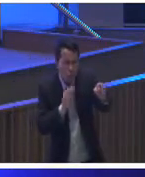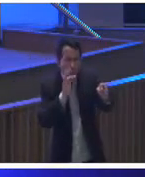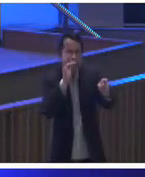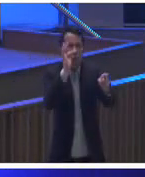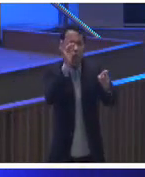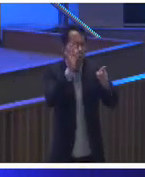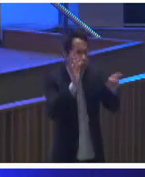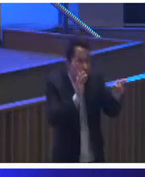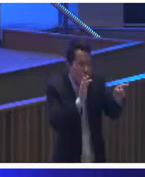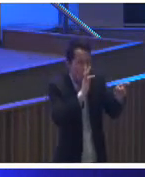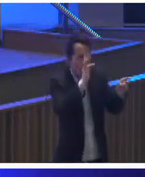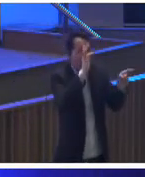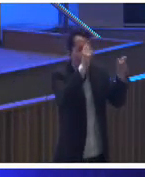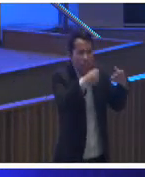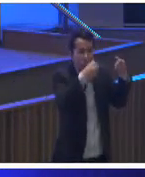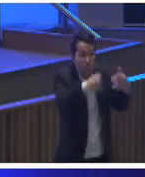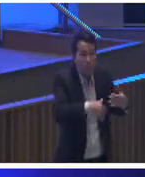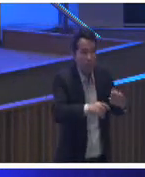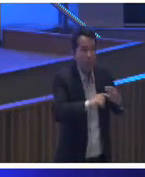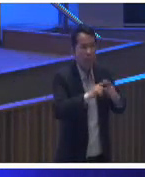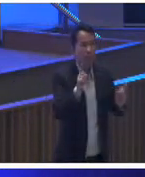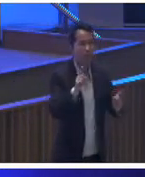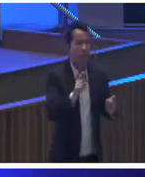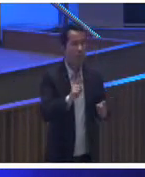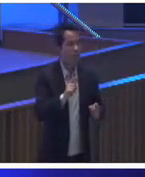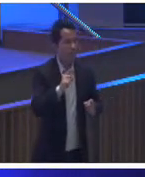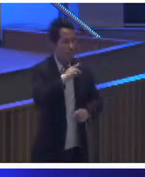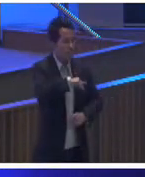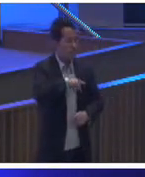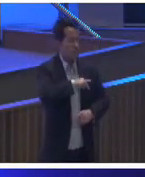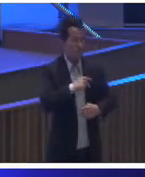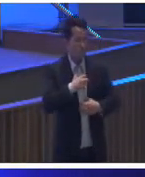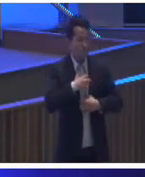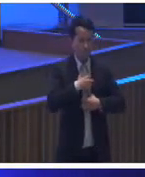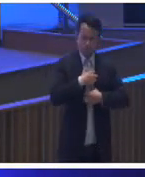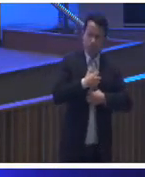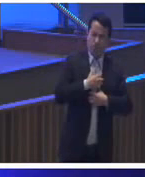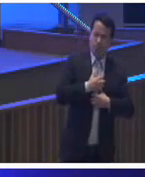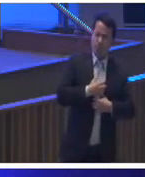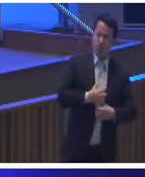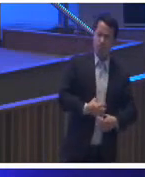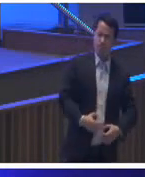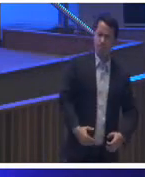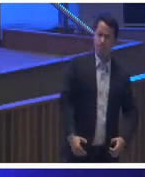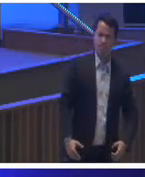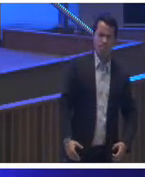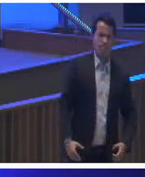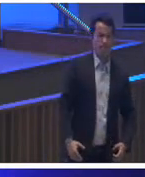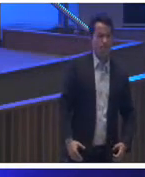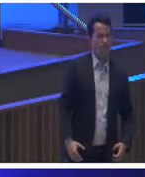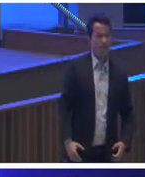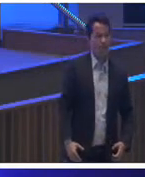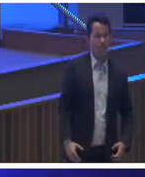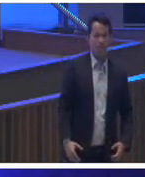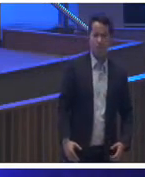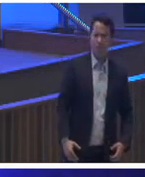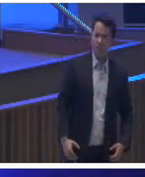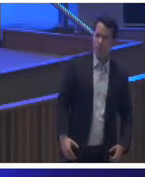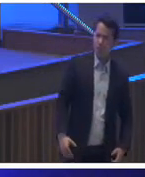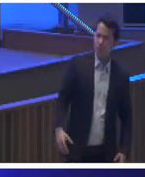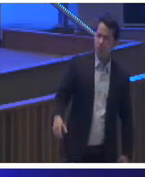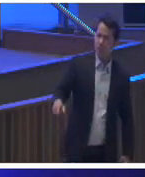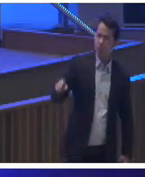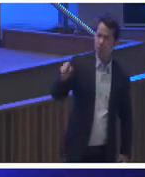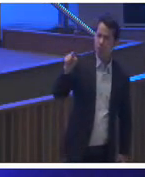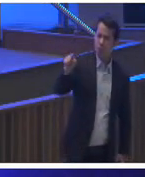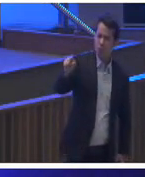Mas por causa do discernimento espiritual, Paulo estava vendo que aquela palavra, saída daquela boca, sem uma conversão, não tinha coerência com aquilo que a Bíblia